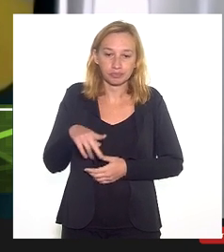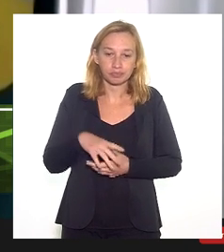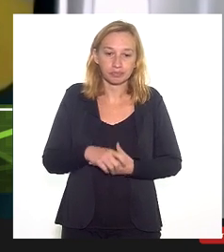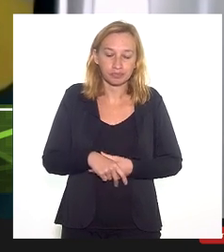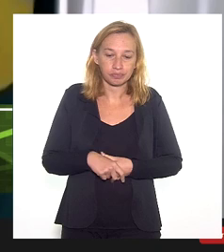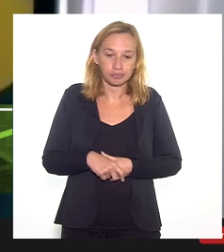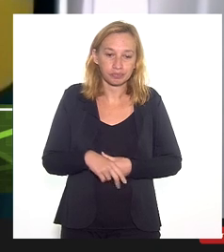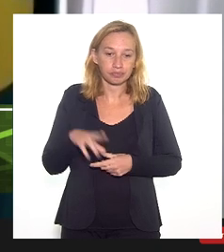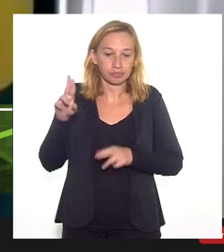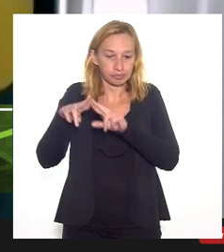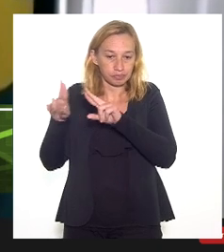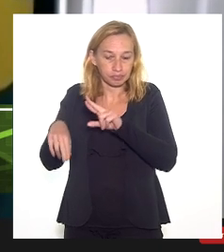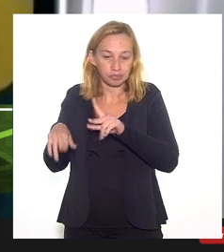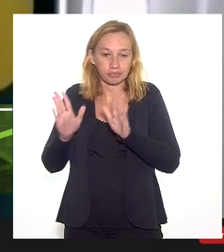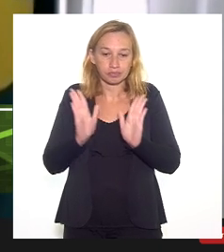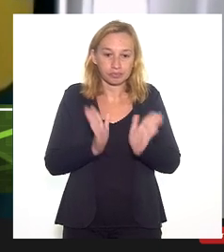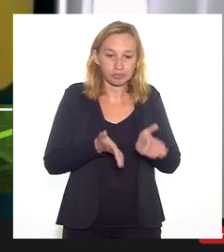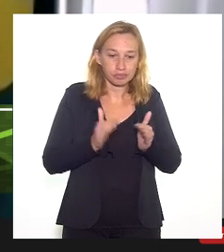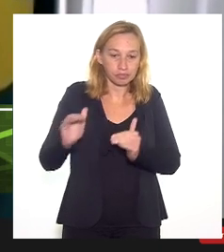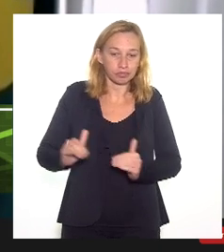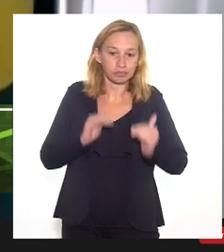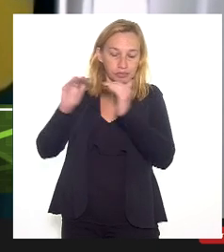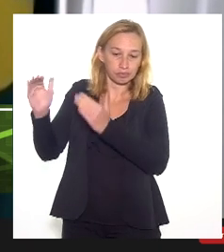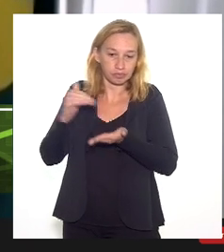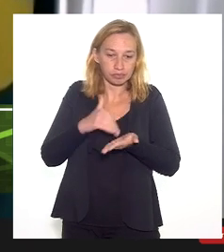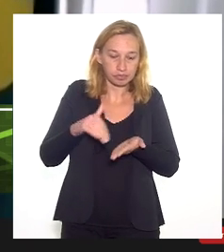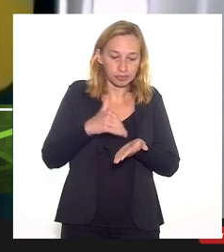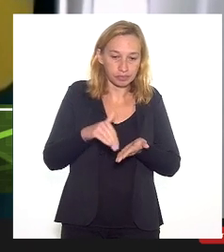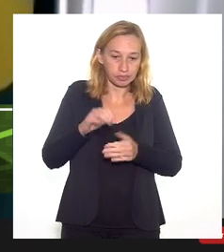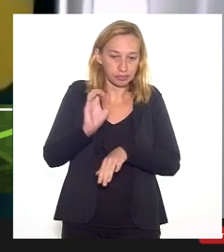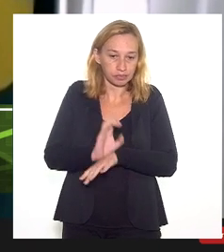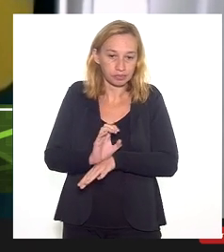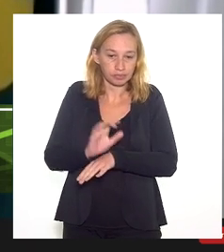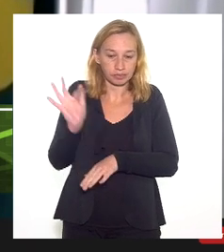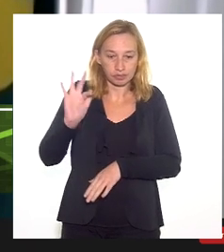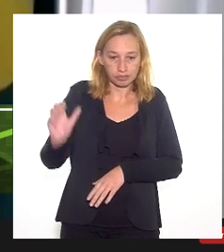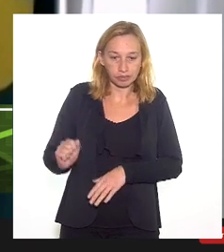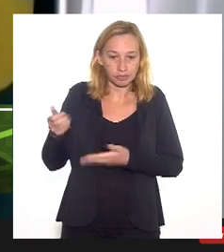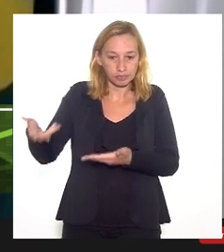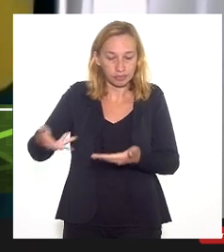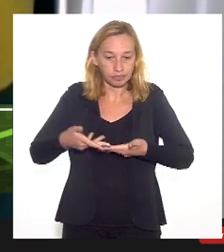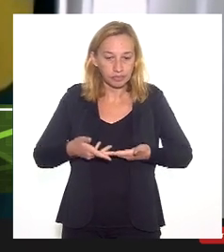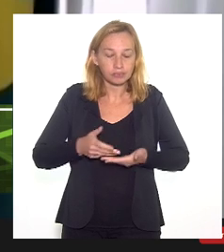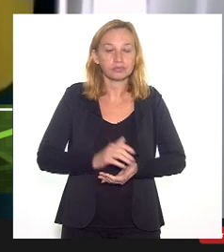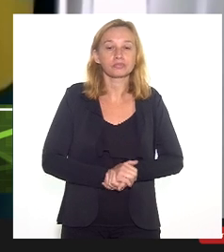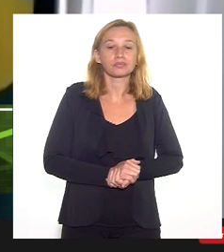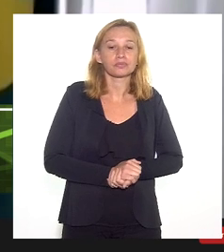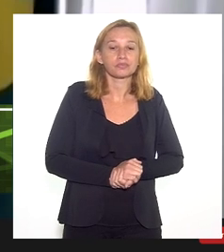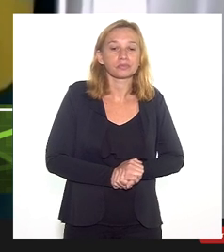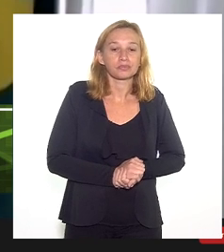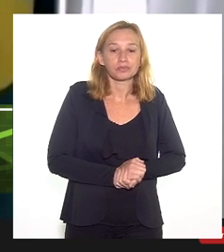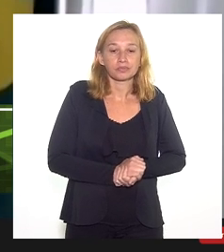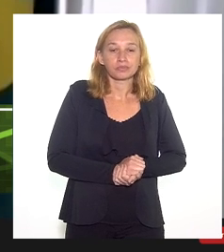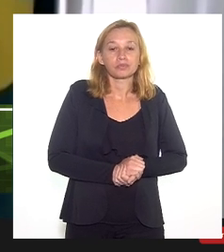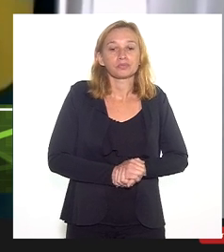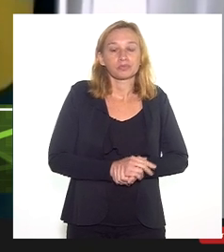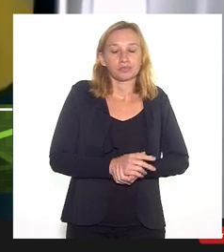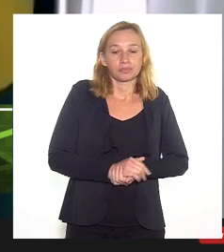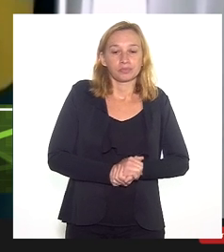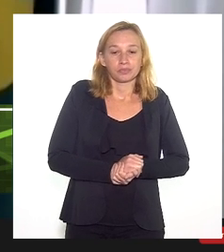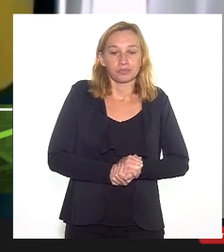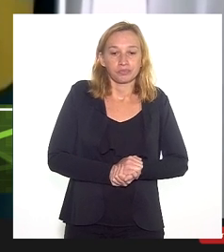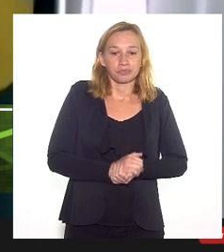é professor da UERJ mas hoje subsecretário de Estado de Fazenda foi convidado nessas condições fará uma exposição